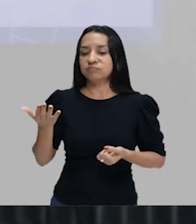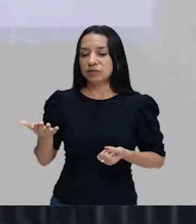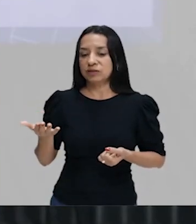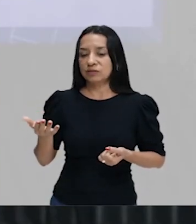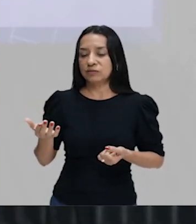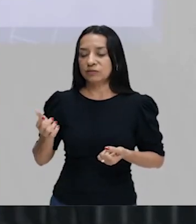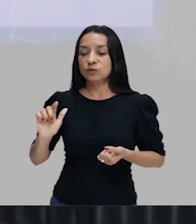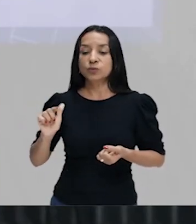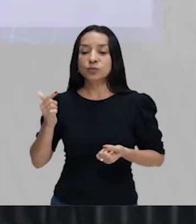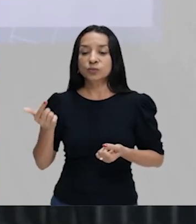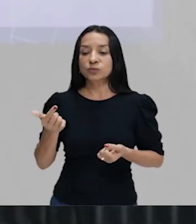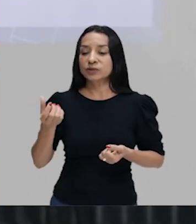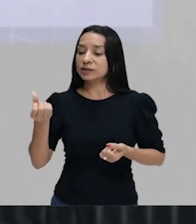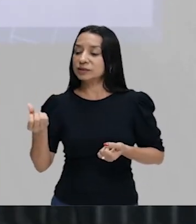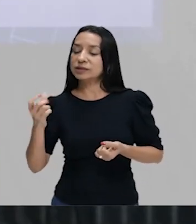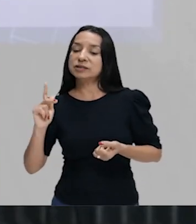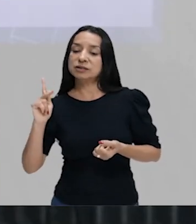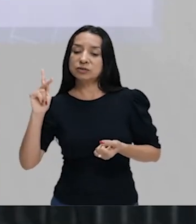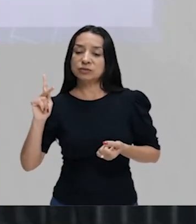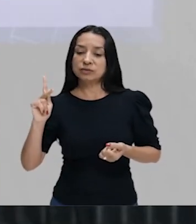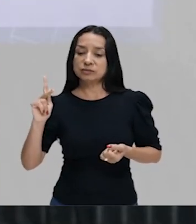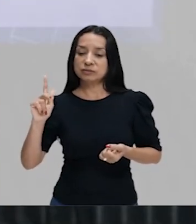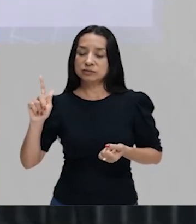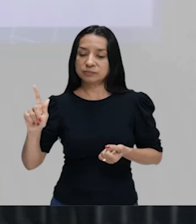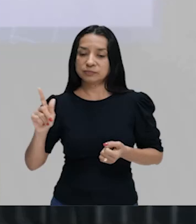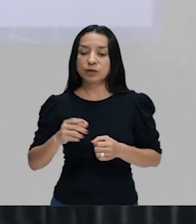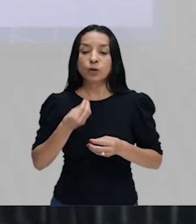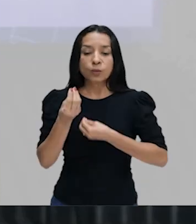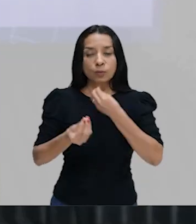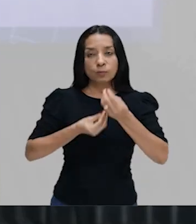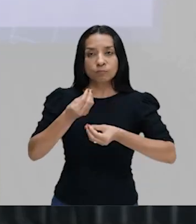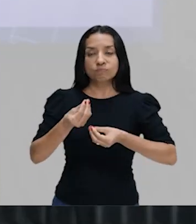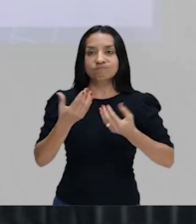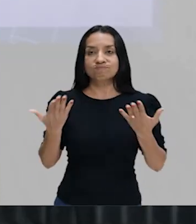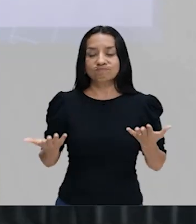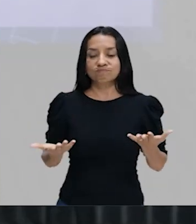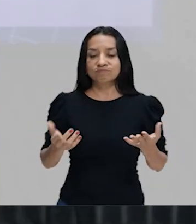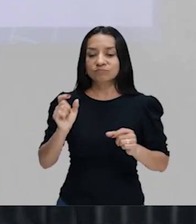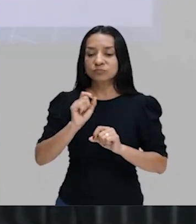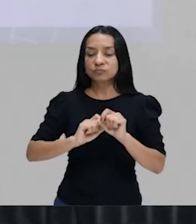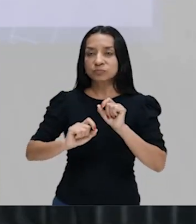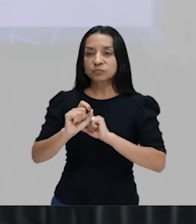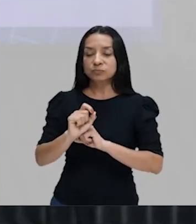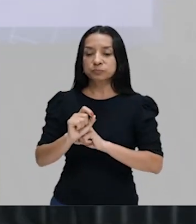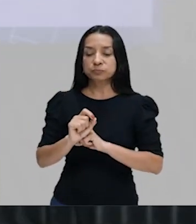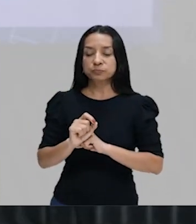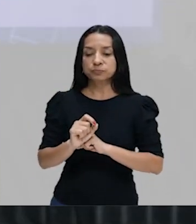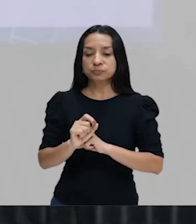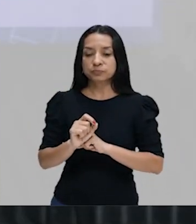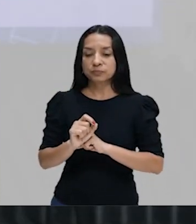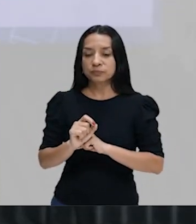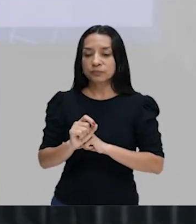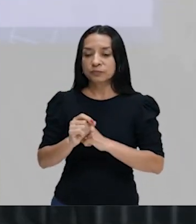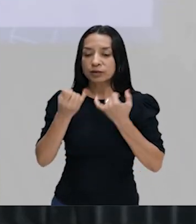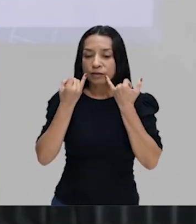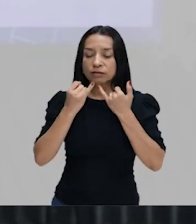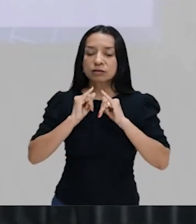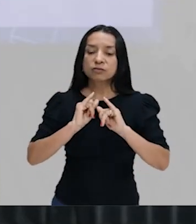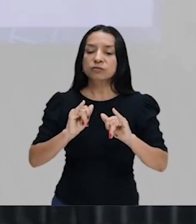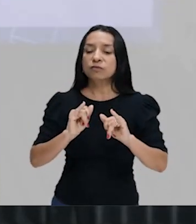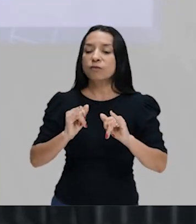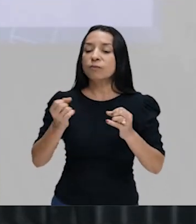peso de 6 quilogramas. Tá, como é então que eu vou, né, informar